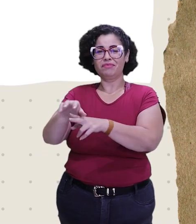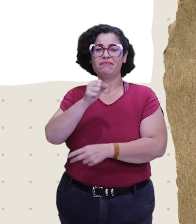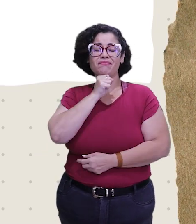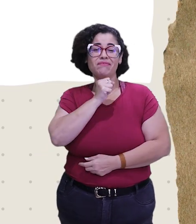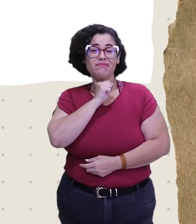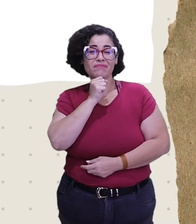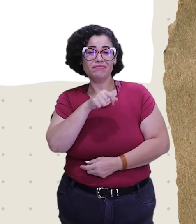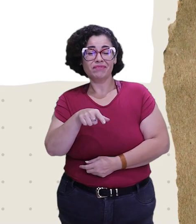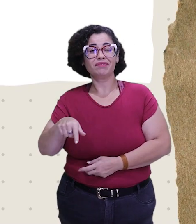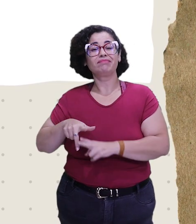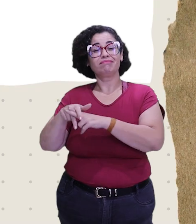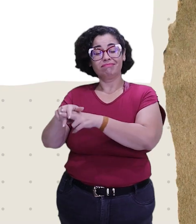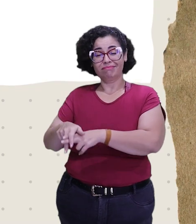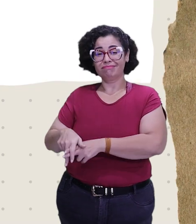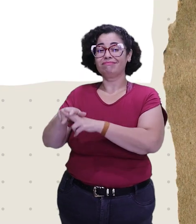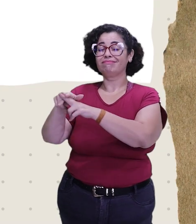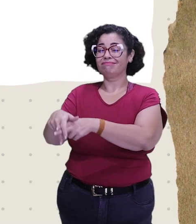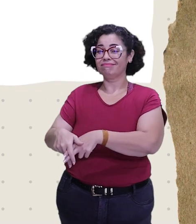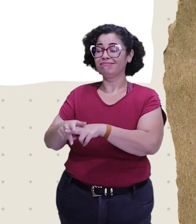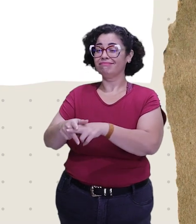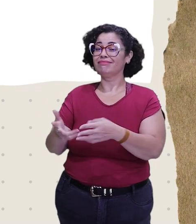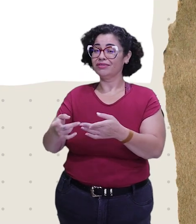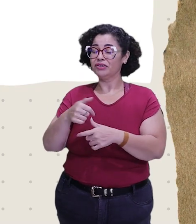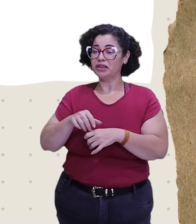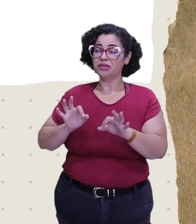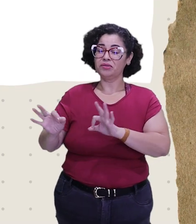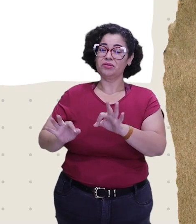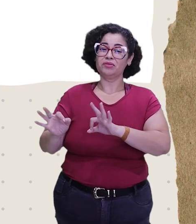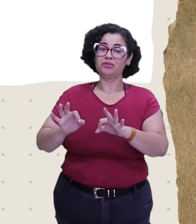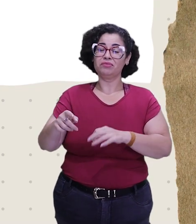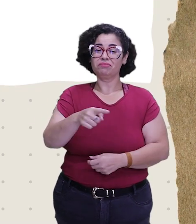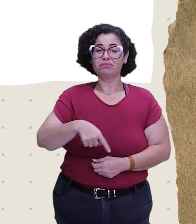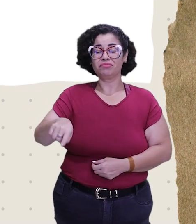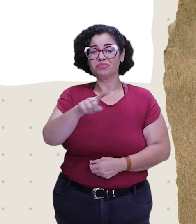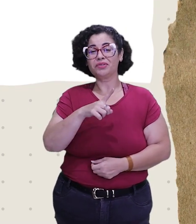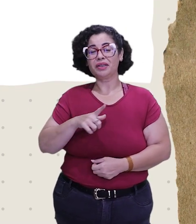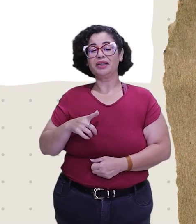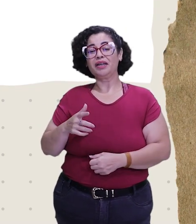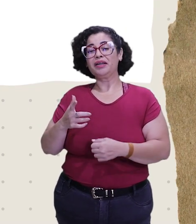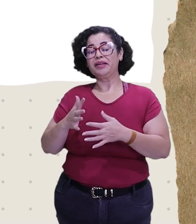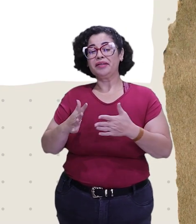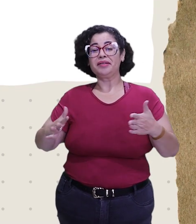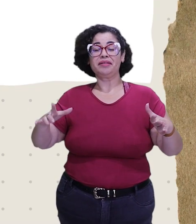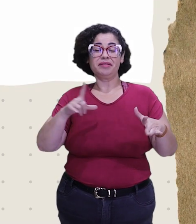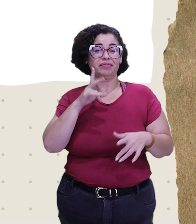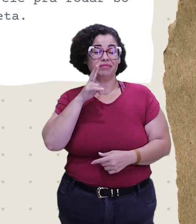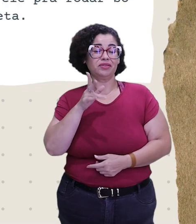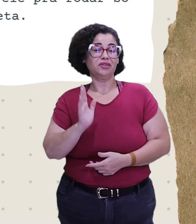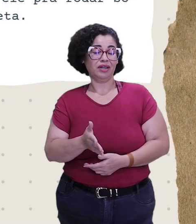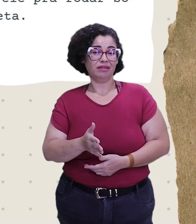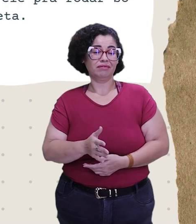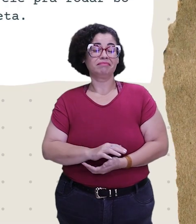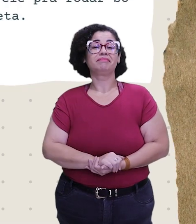Nhozinho França, que a estas horas estava encornado num pifão tremendo na porta do mar. O